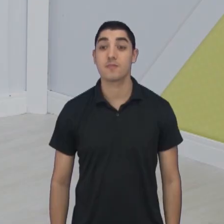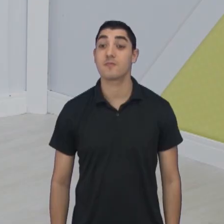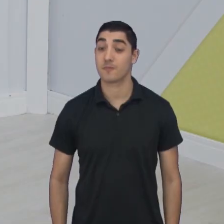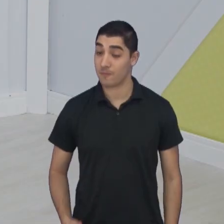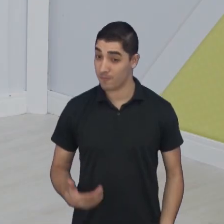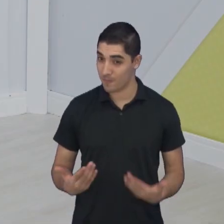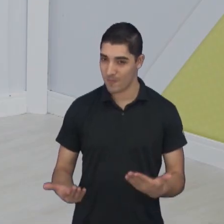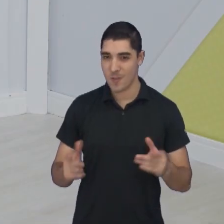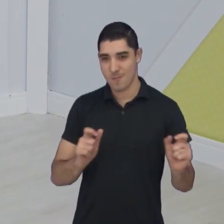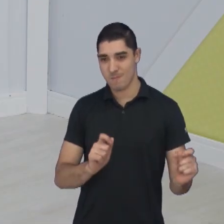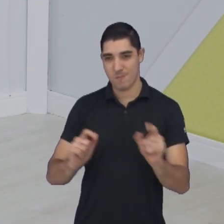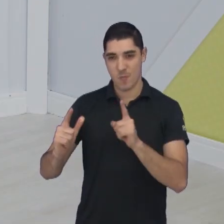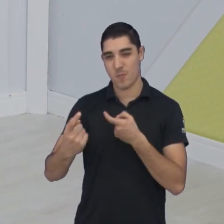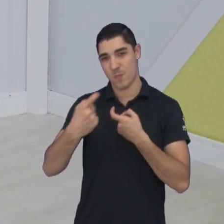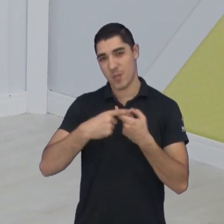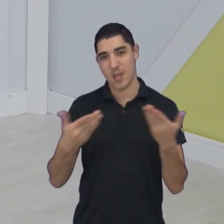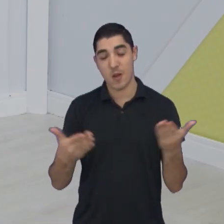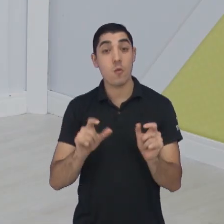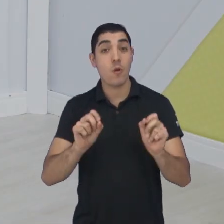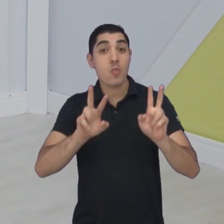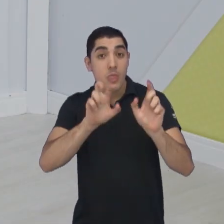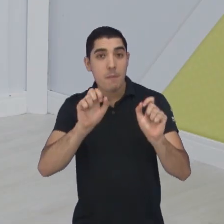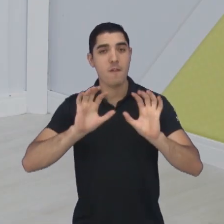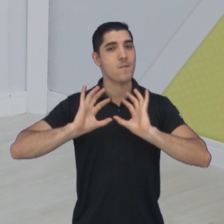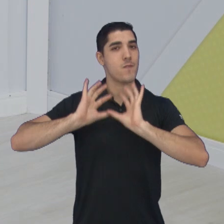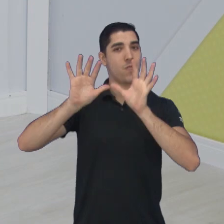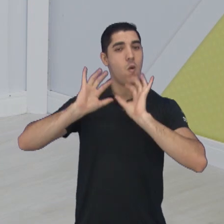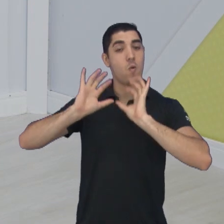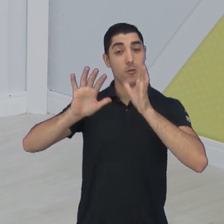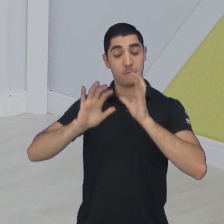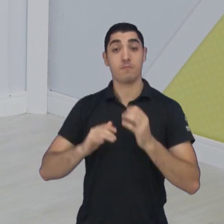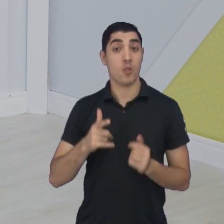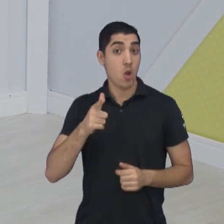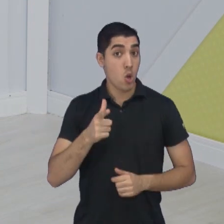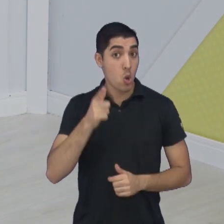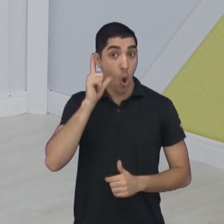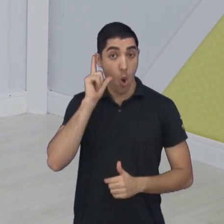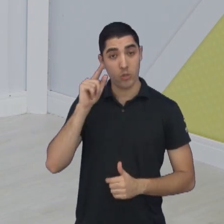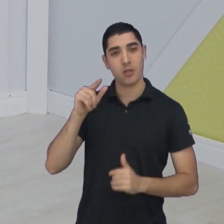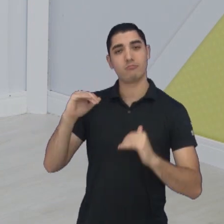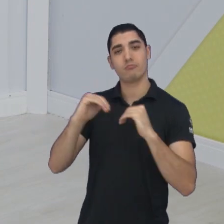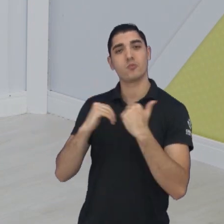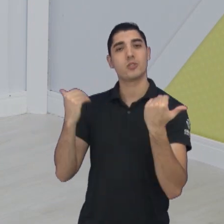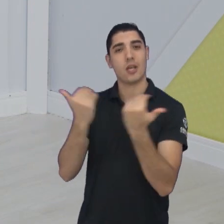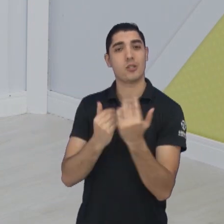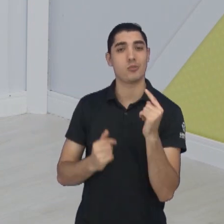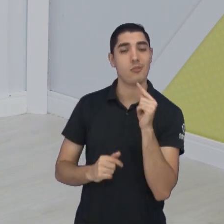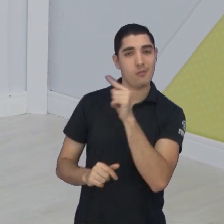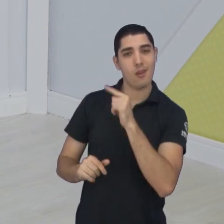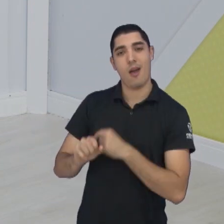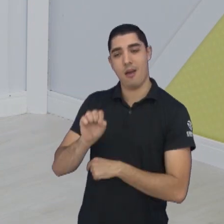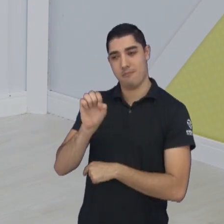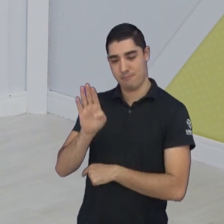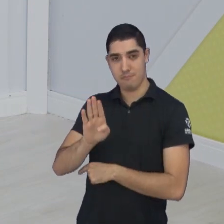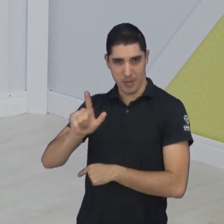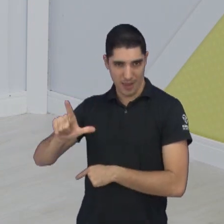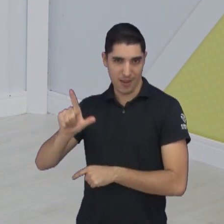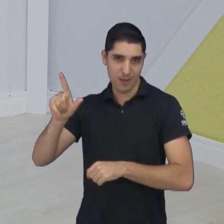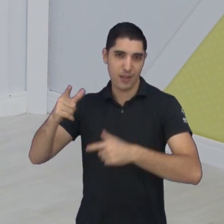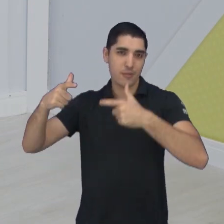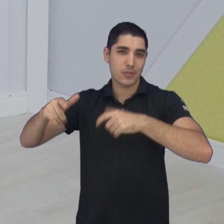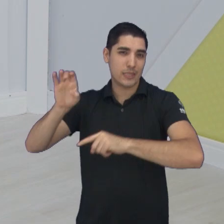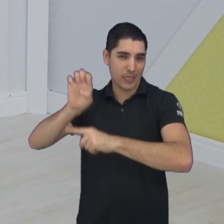Muito bem, estamos de volta com a Hora do Esporte, falando de vôlei agora. Ontem à noite no ginásio Galegão em Santa Catarina, em Blumenau, Santa Catarina,